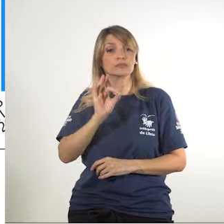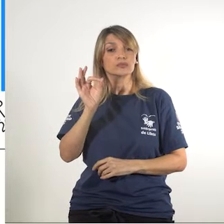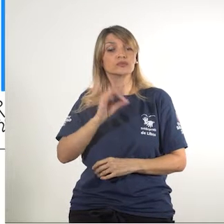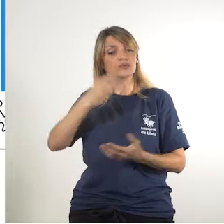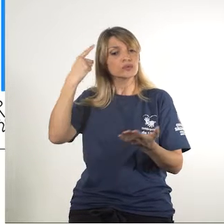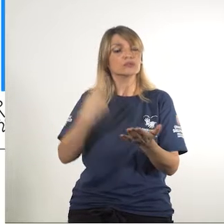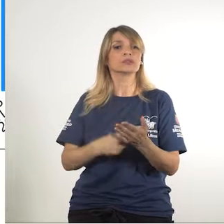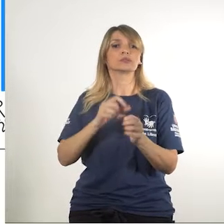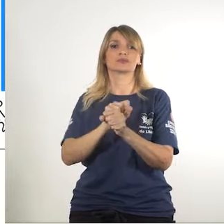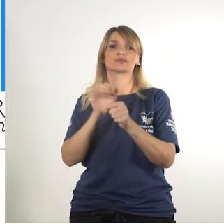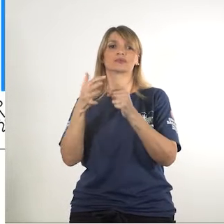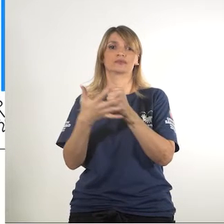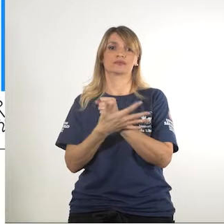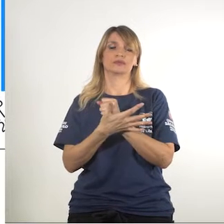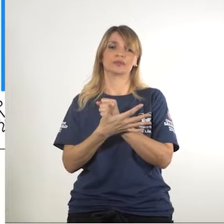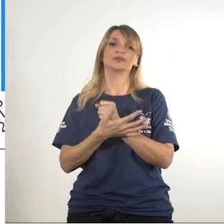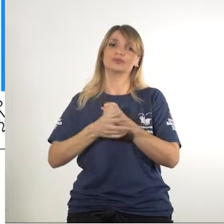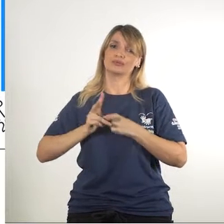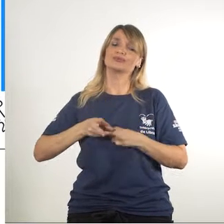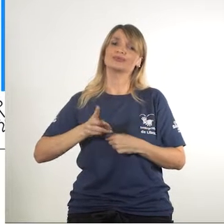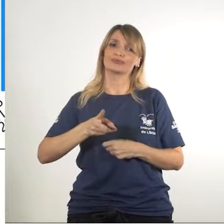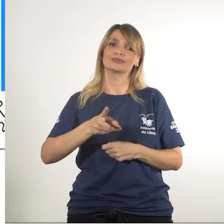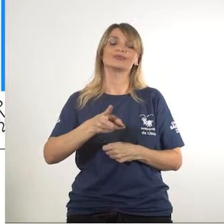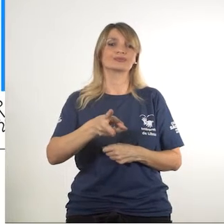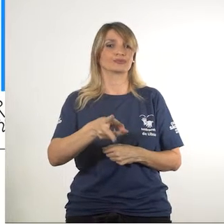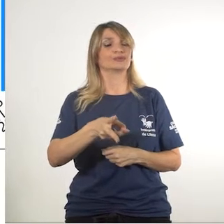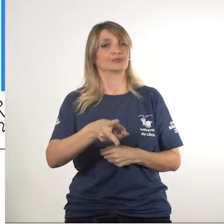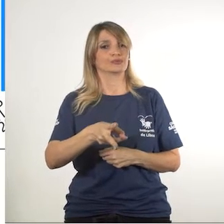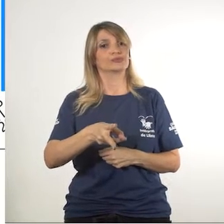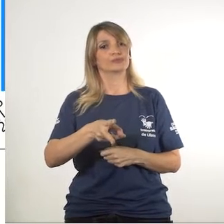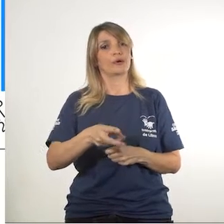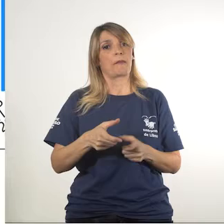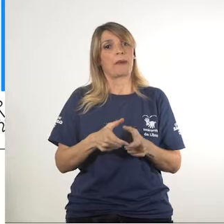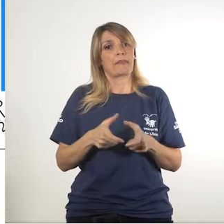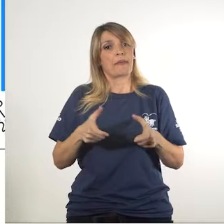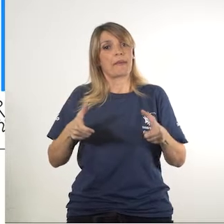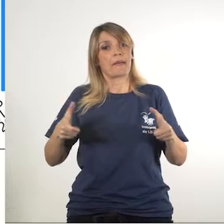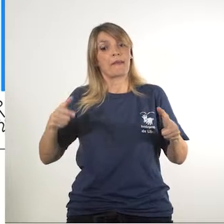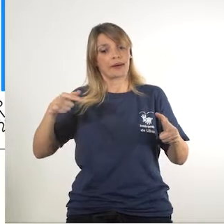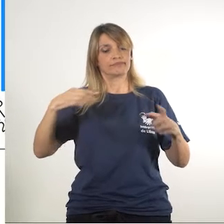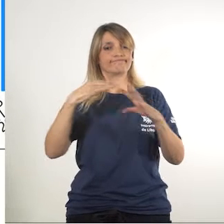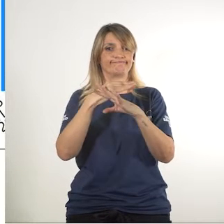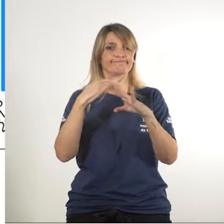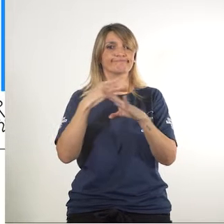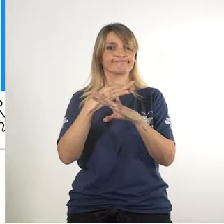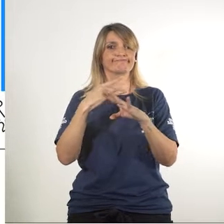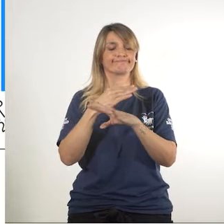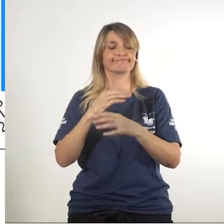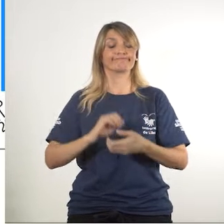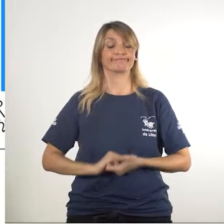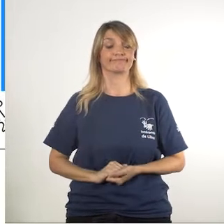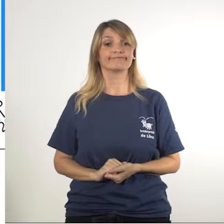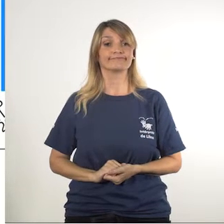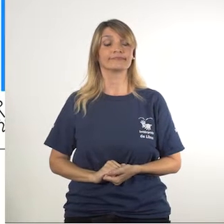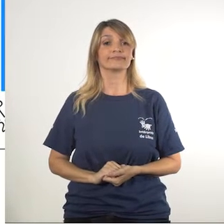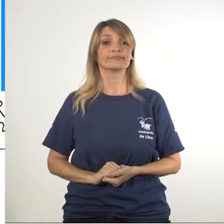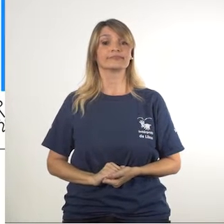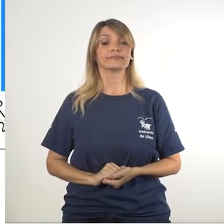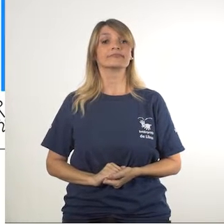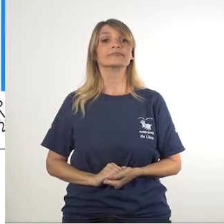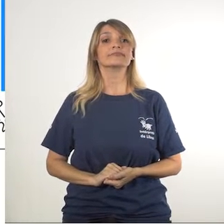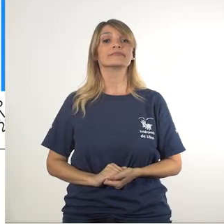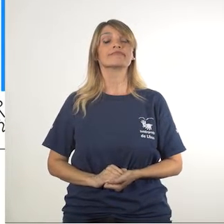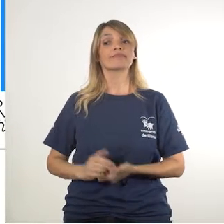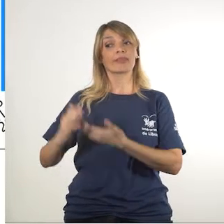Covid-19, eles ainda continuam crescendo no município. Nós temos